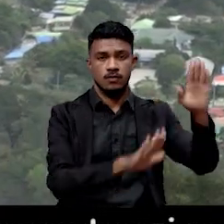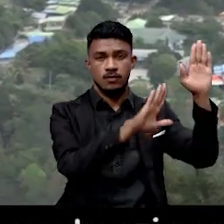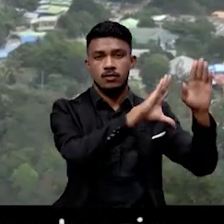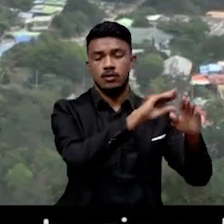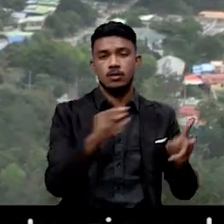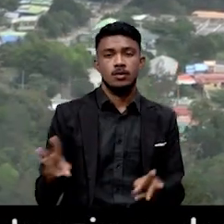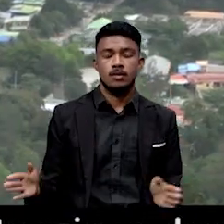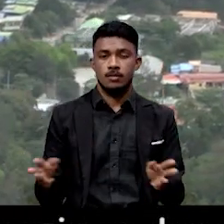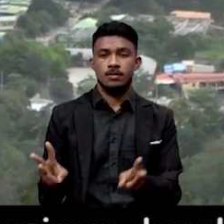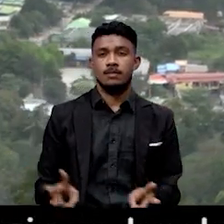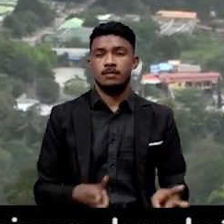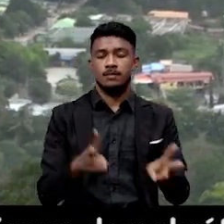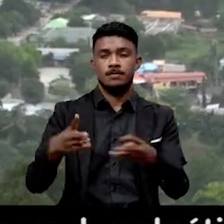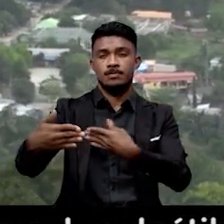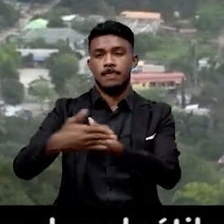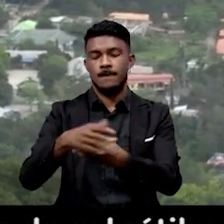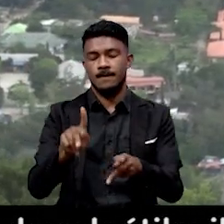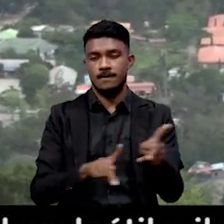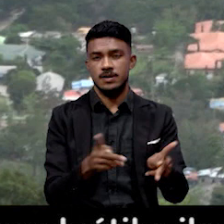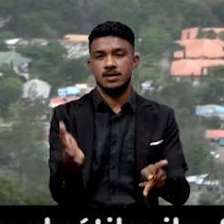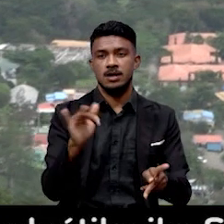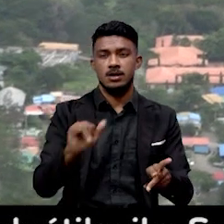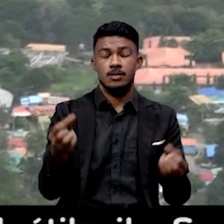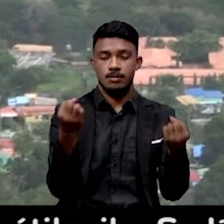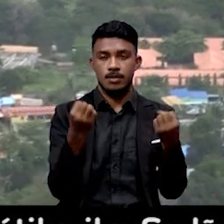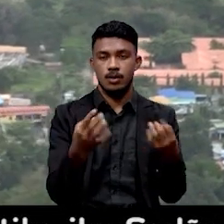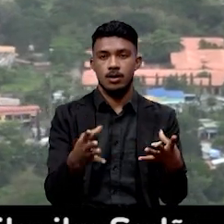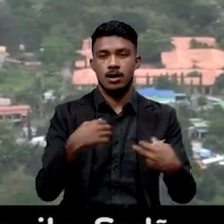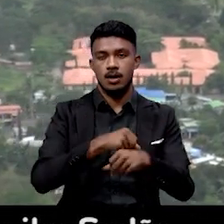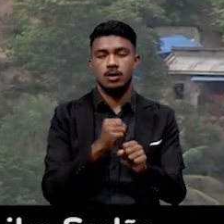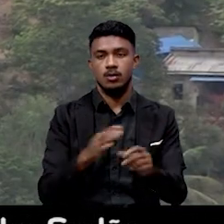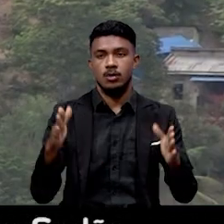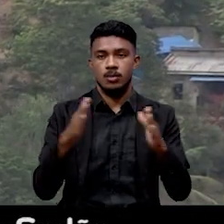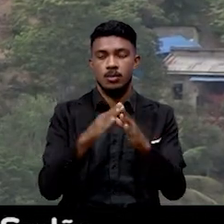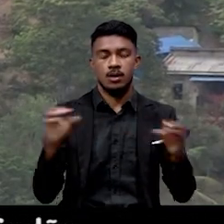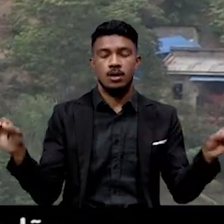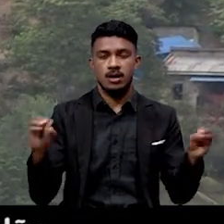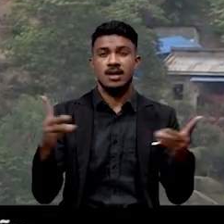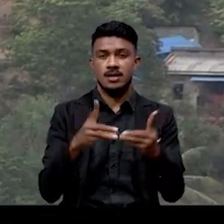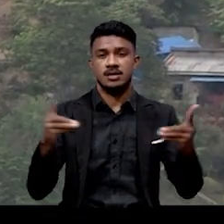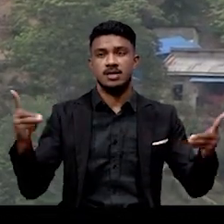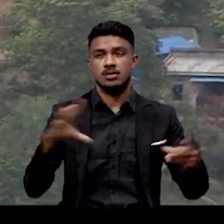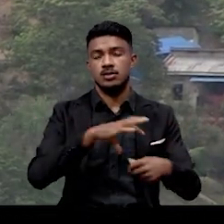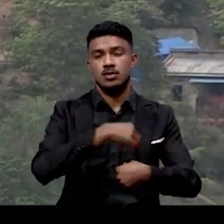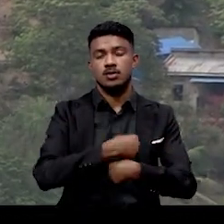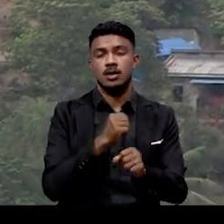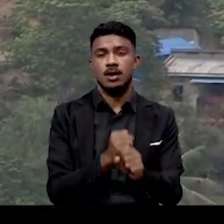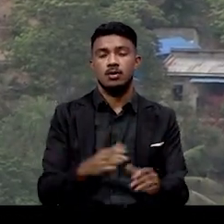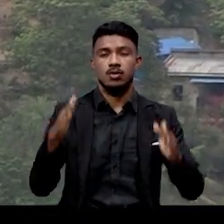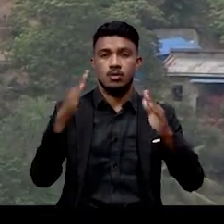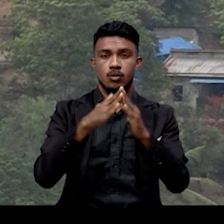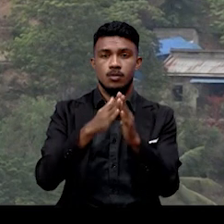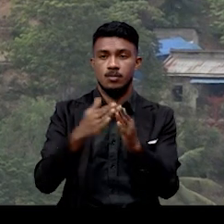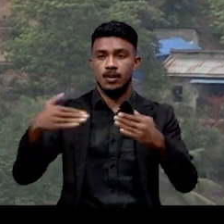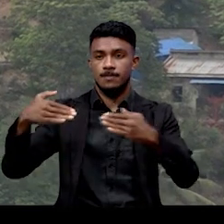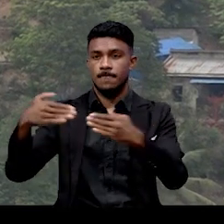leteng. Além de ne, população siramos, maioria, halo uma la fo espaço, ka halo uma tutan malu. La os